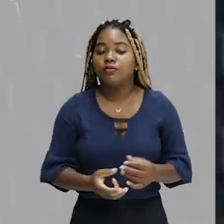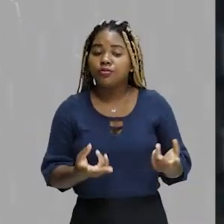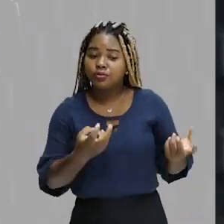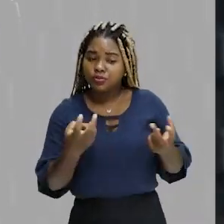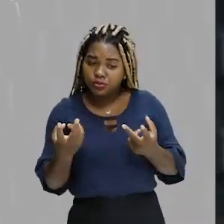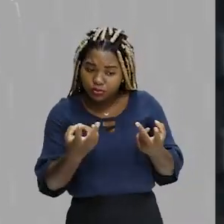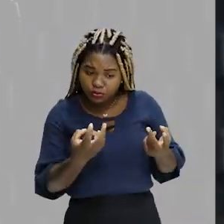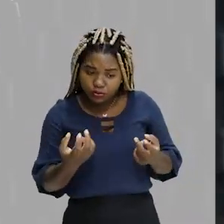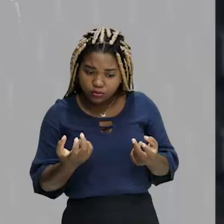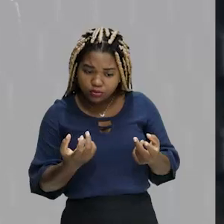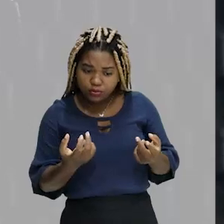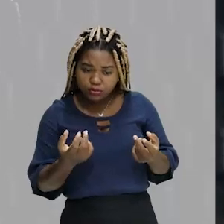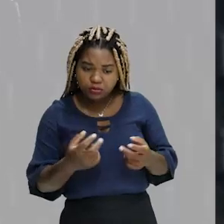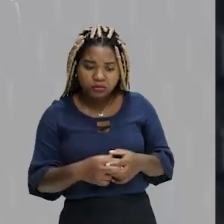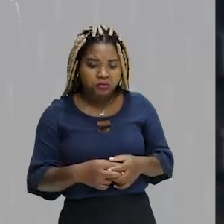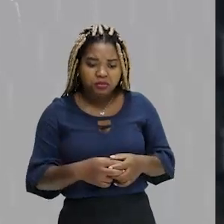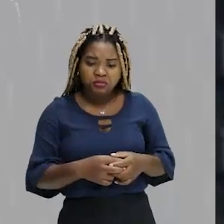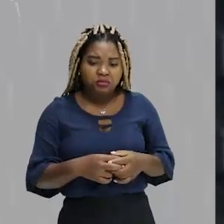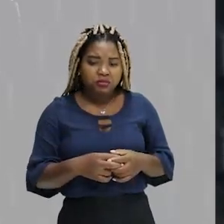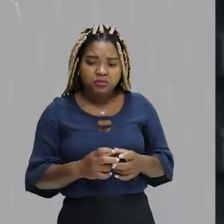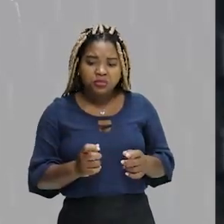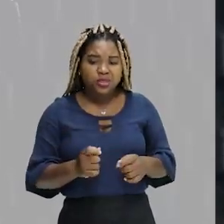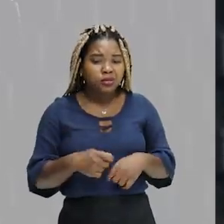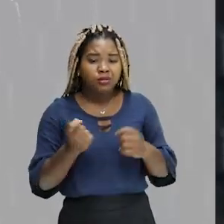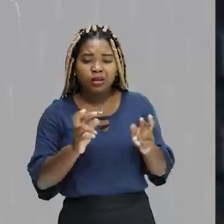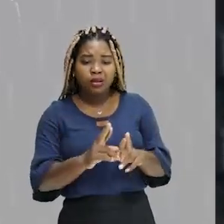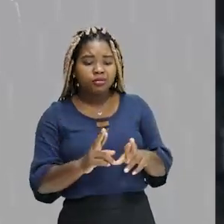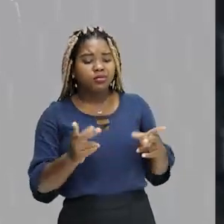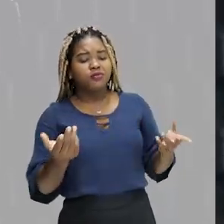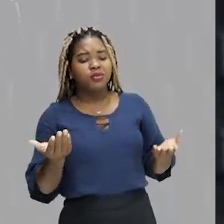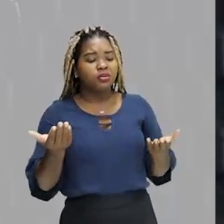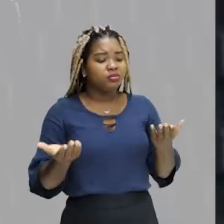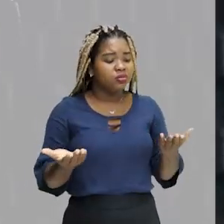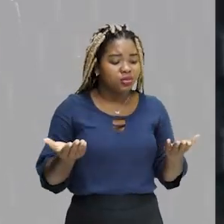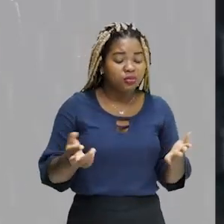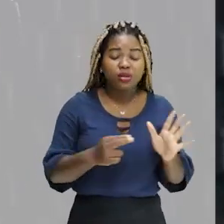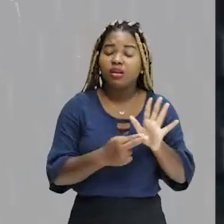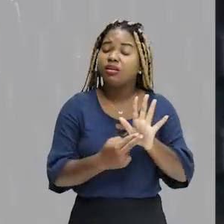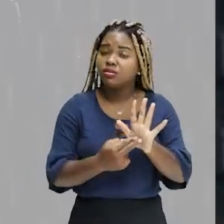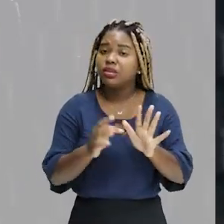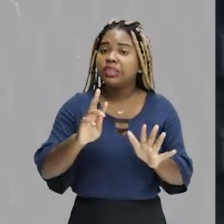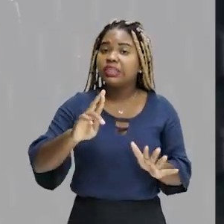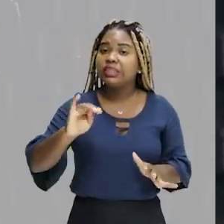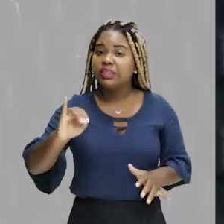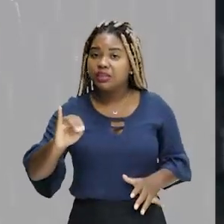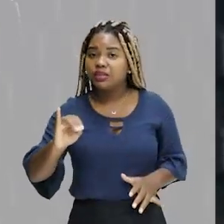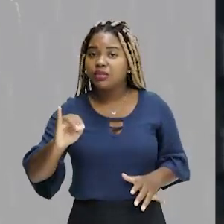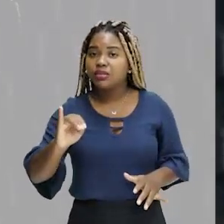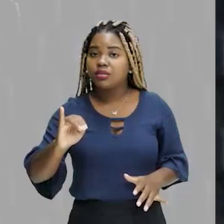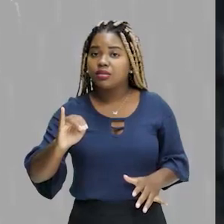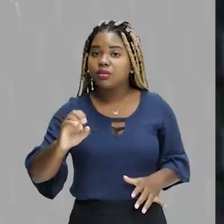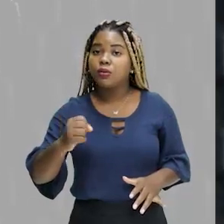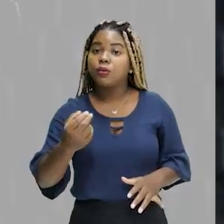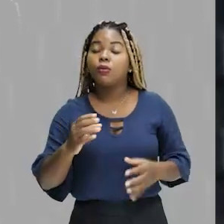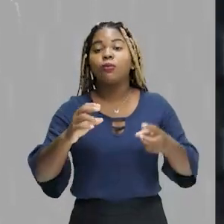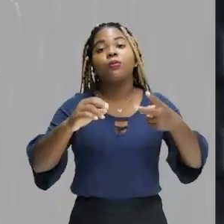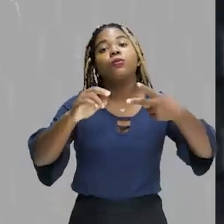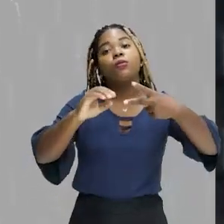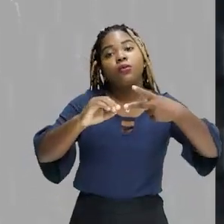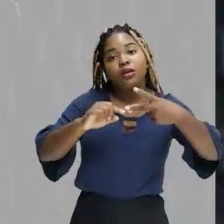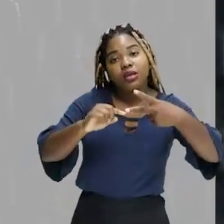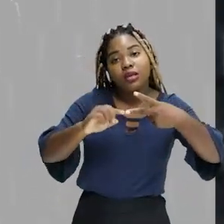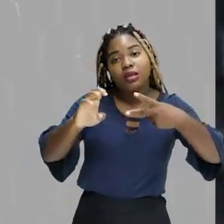quando a gente consegue diferenciar um composto do outro, por essa representação tridimensional ou